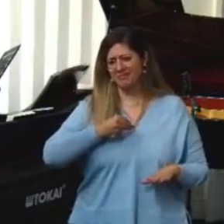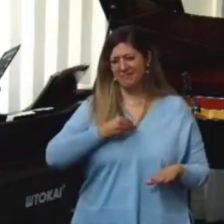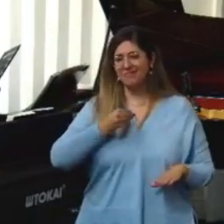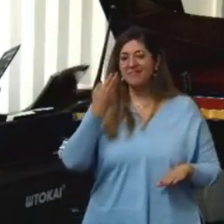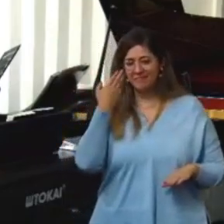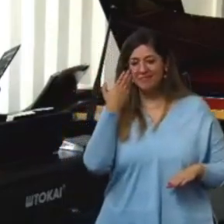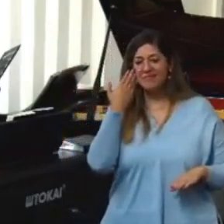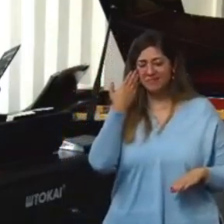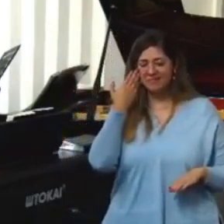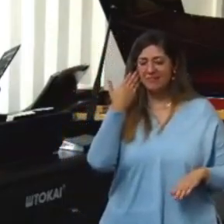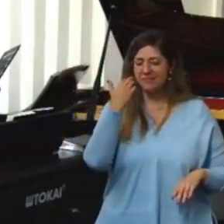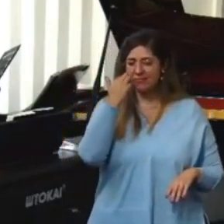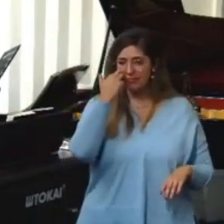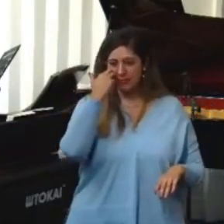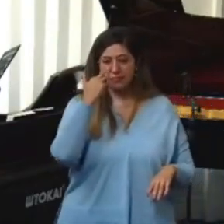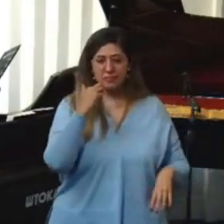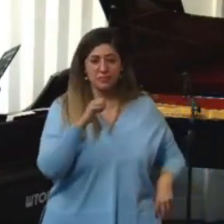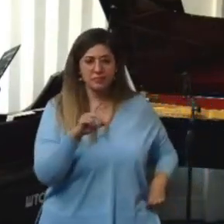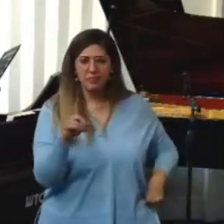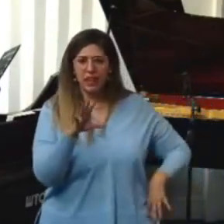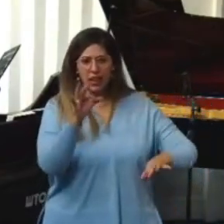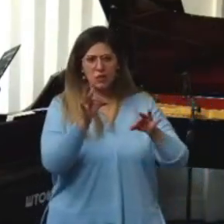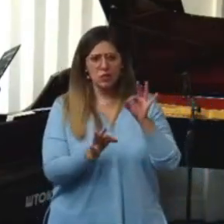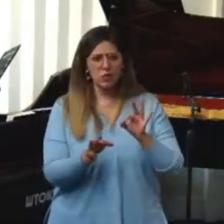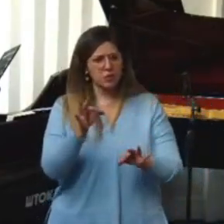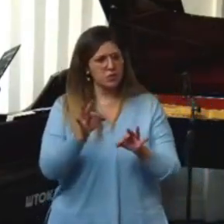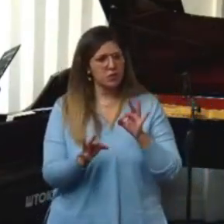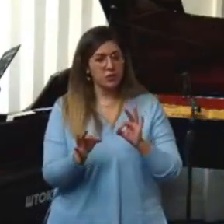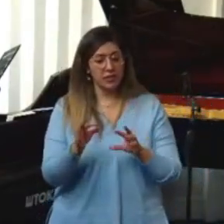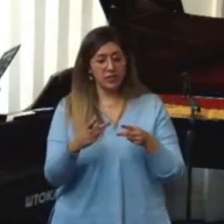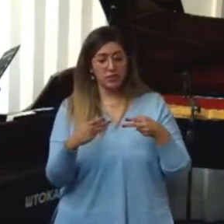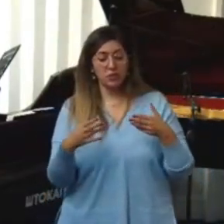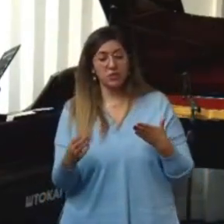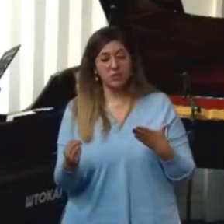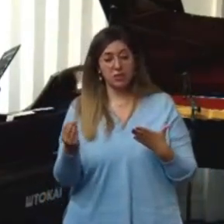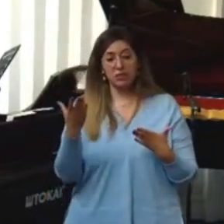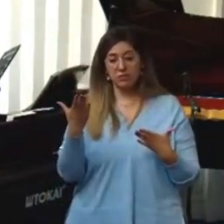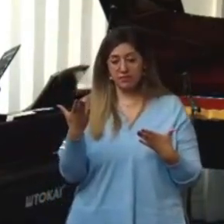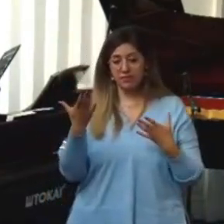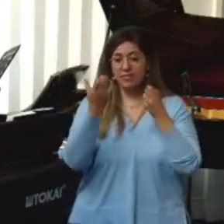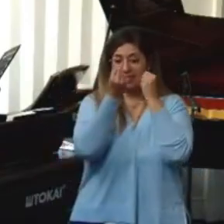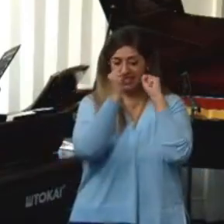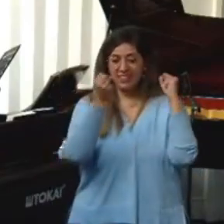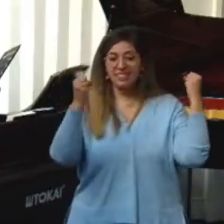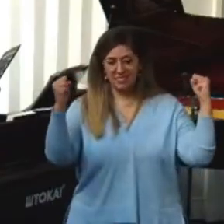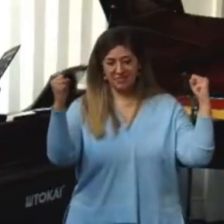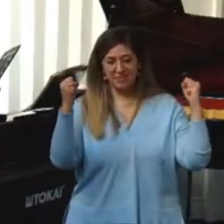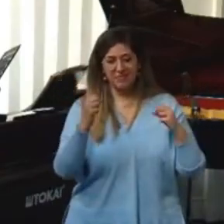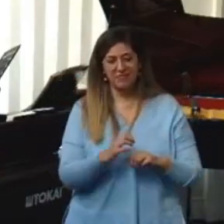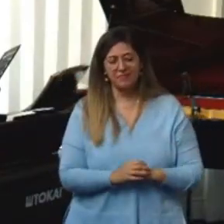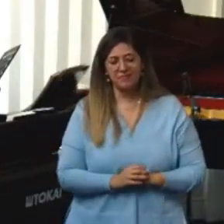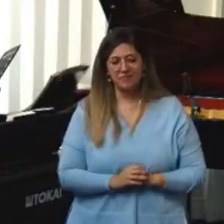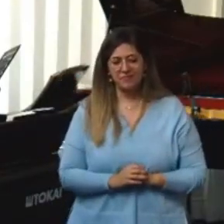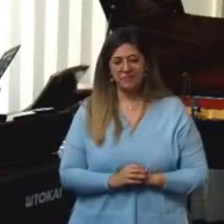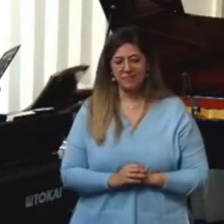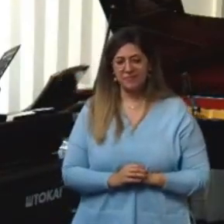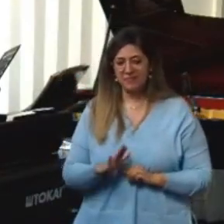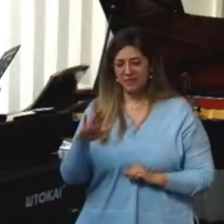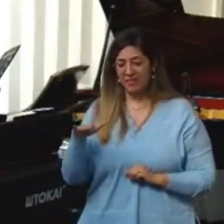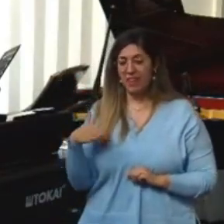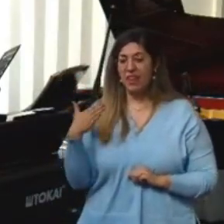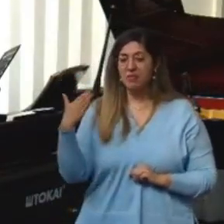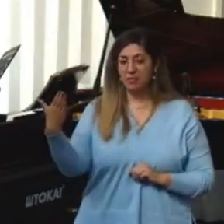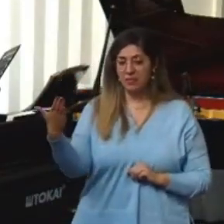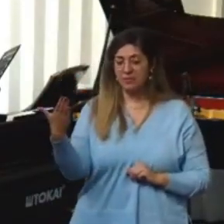Sansão. E isso não justifica as atitudes de Sansão. Então, lá vai ele para